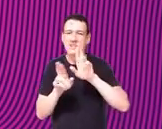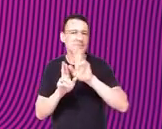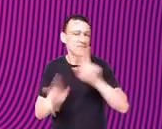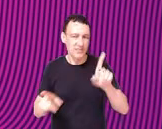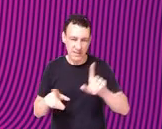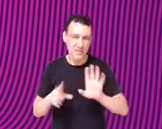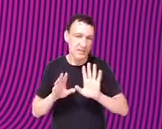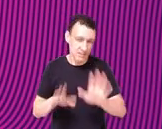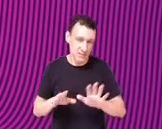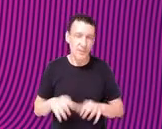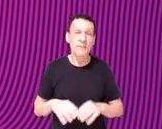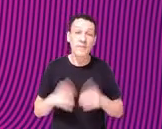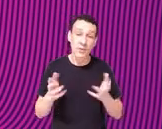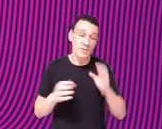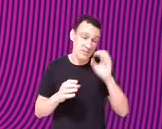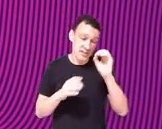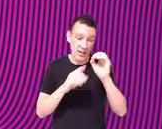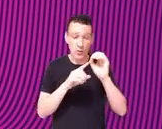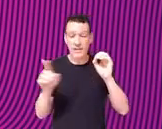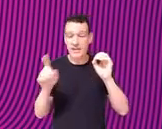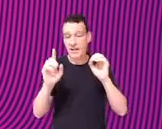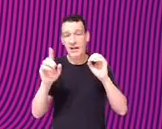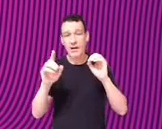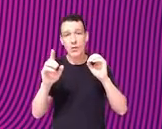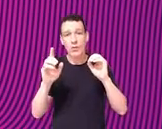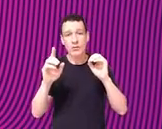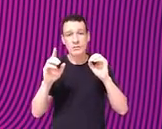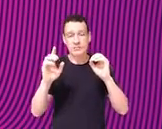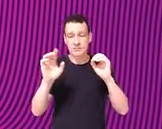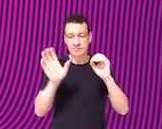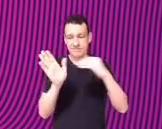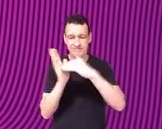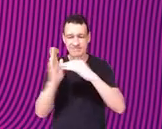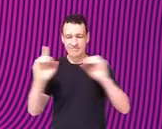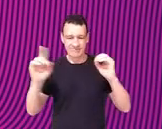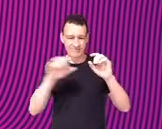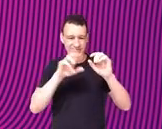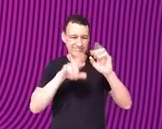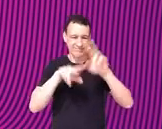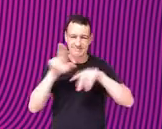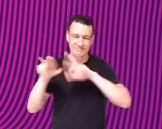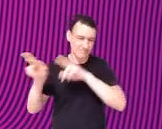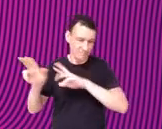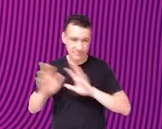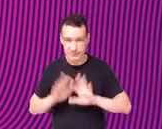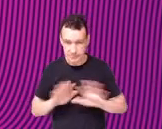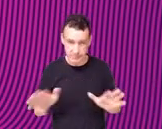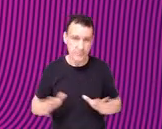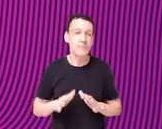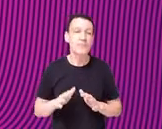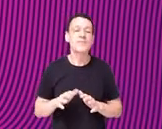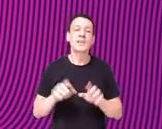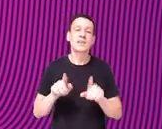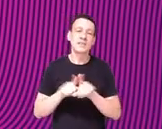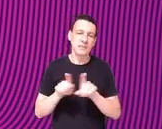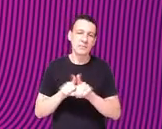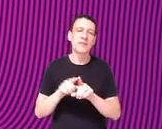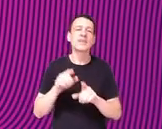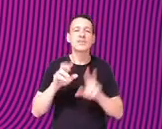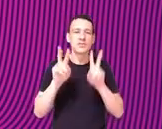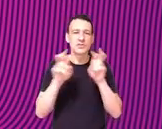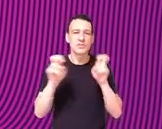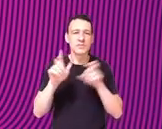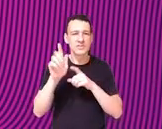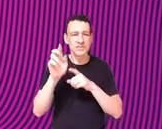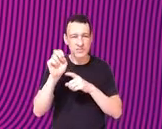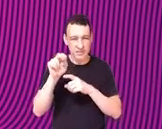entre 0 e 1. E quando se foi dividir em quartis, de acordo com este coeficiente de Gini, verificou-se que havia uma relação